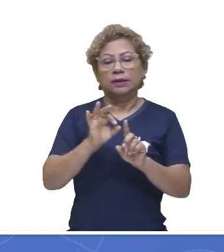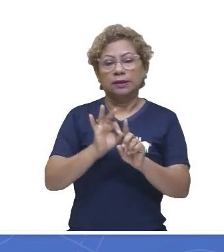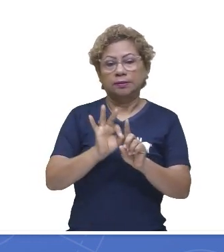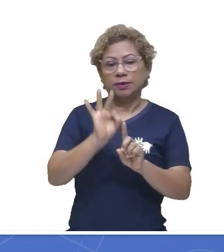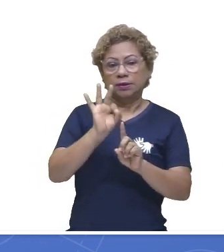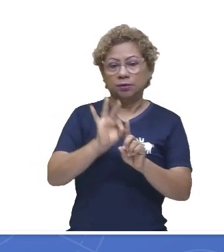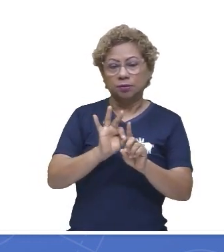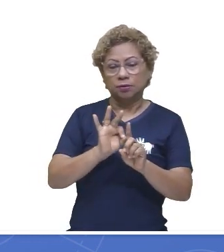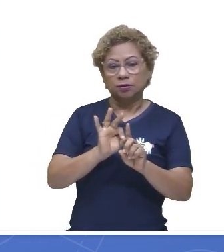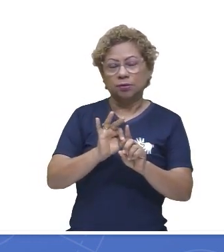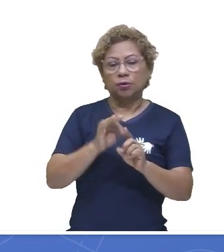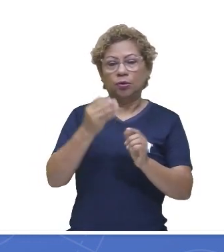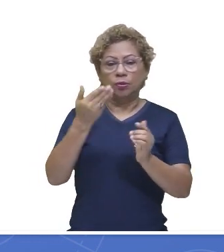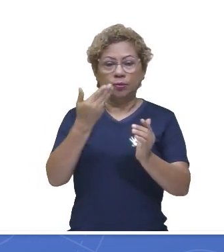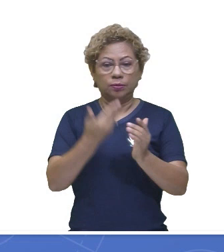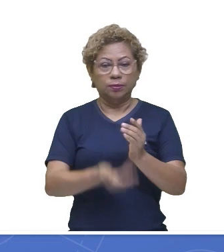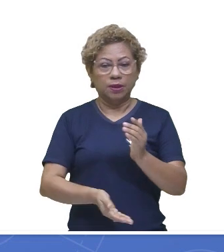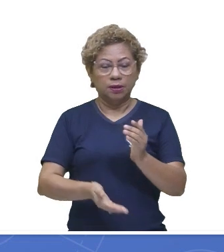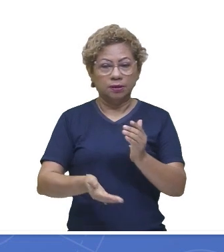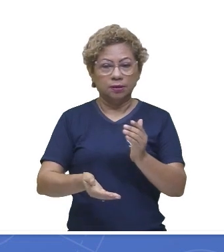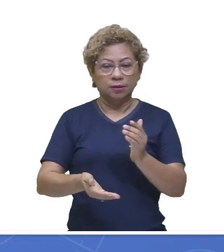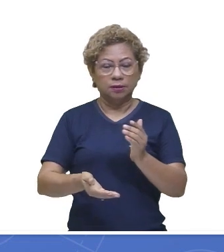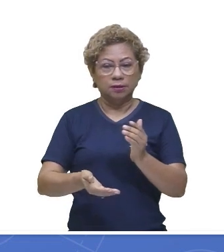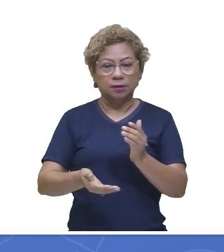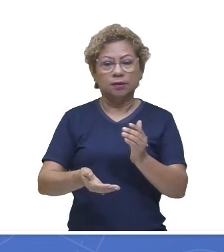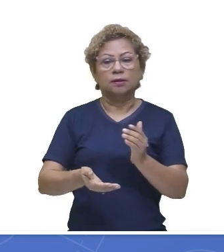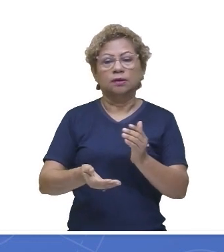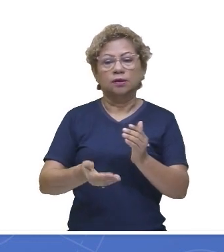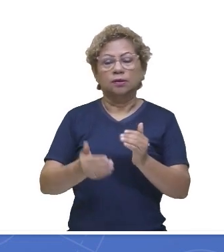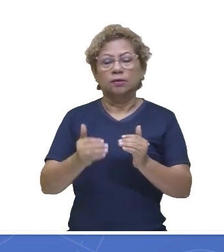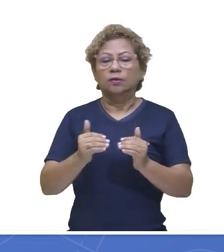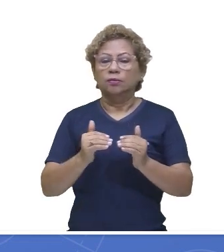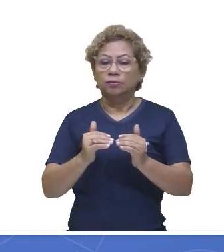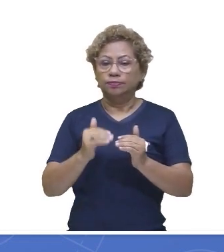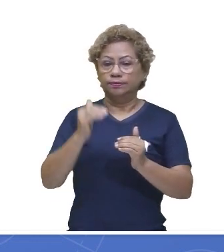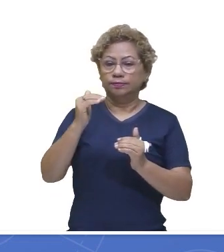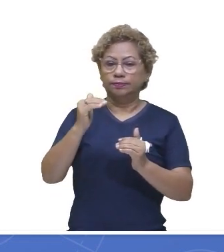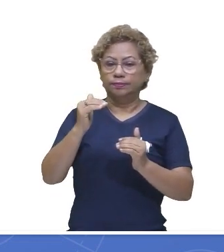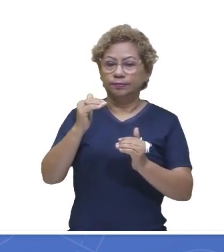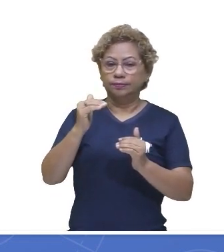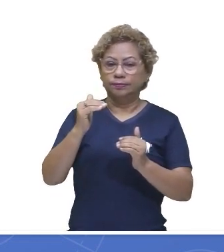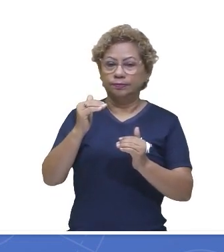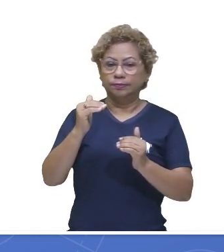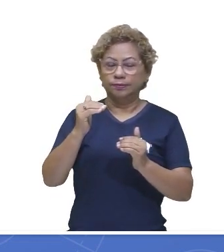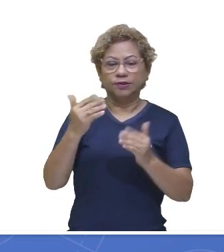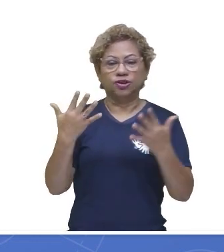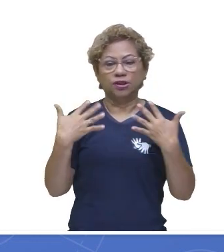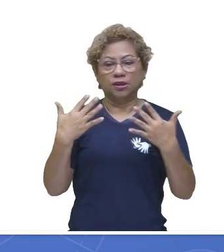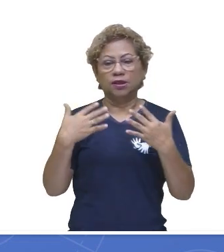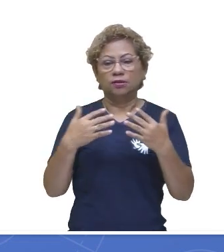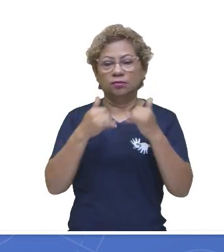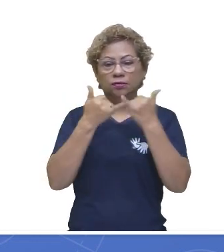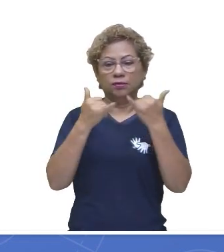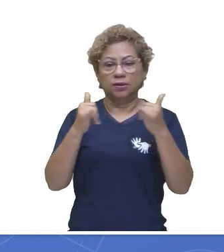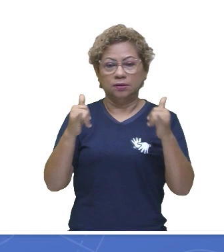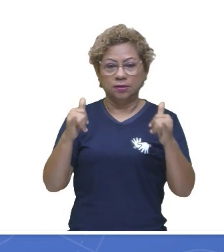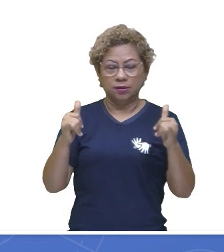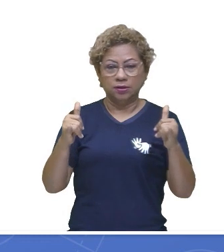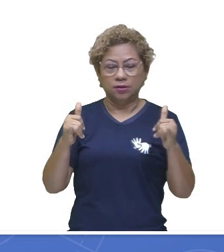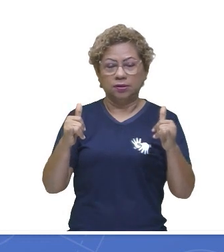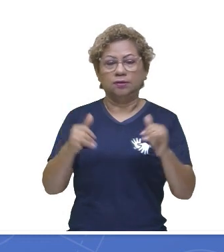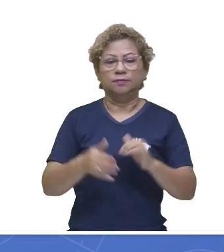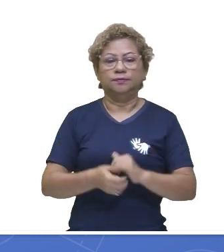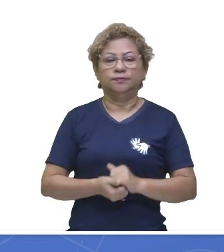com o ganho ou perda de determinada quantidade de calor ou de determinada quantidade de energia, já que